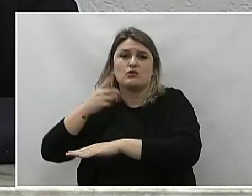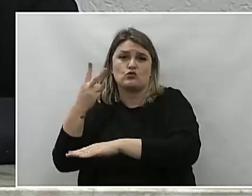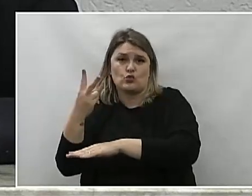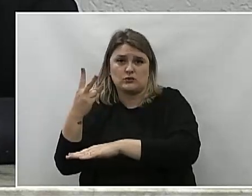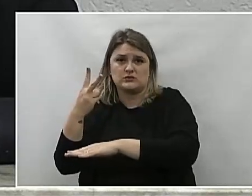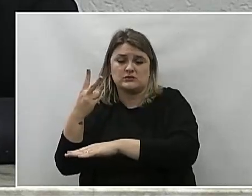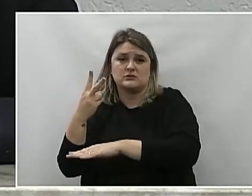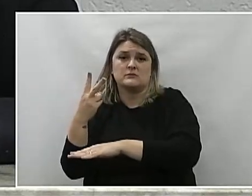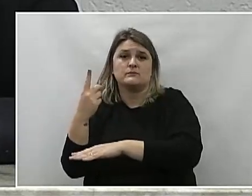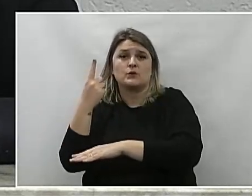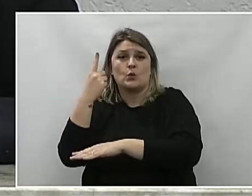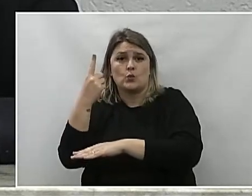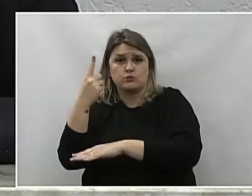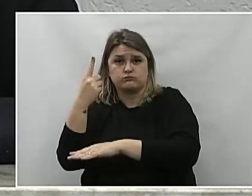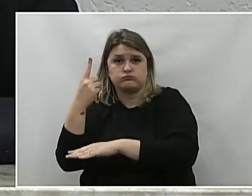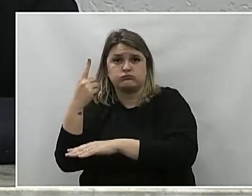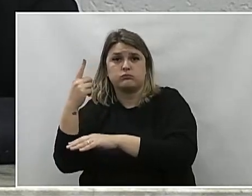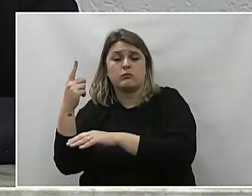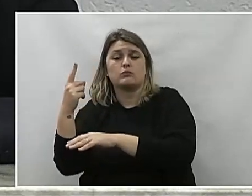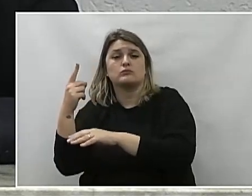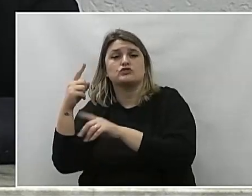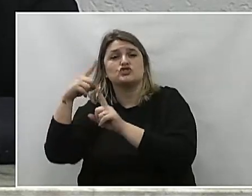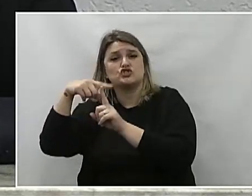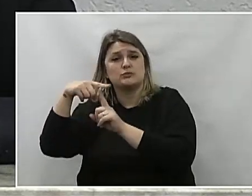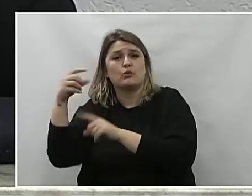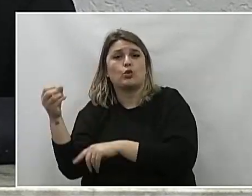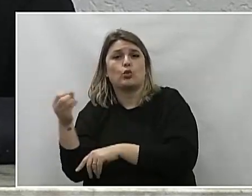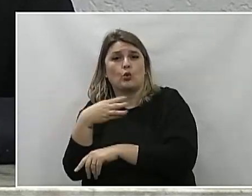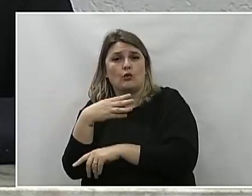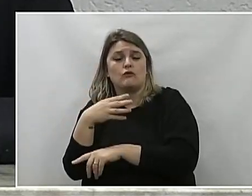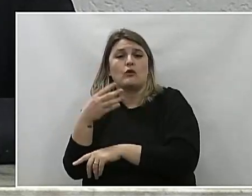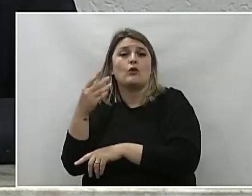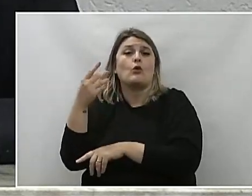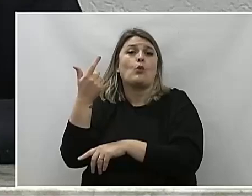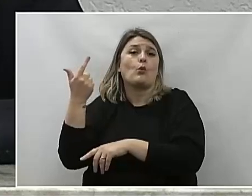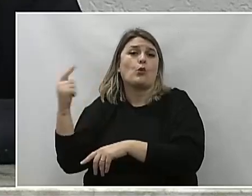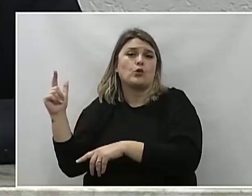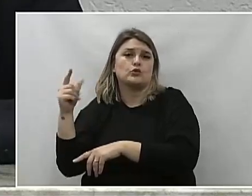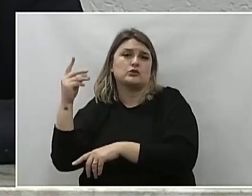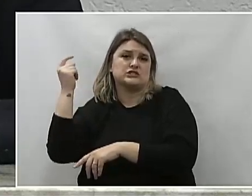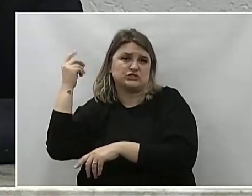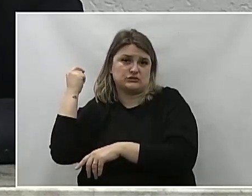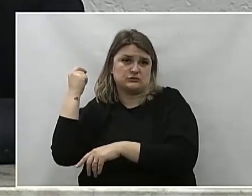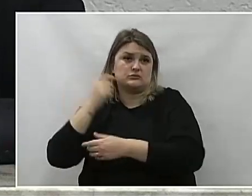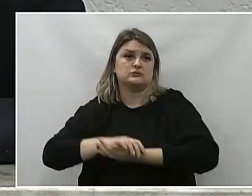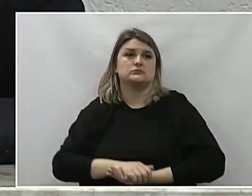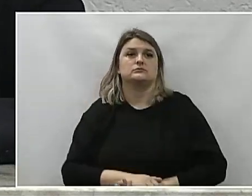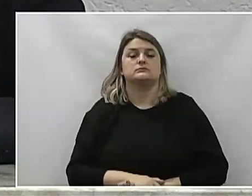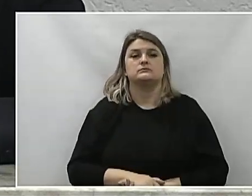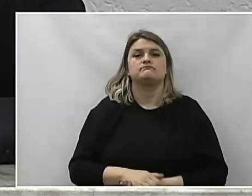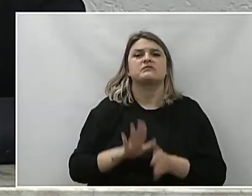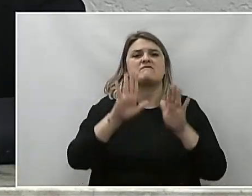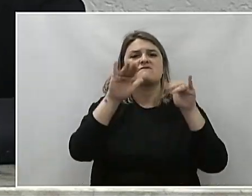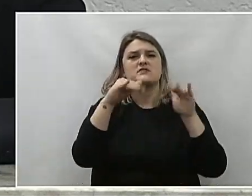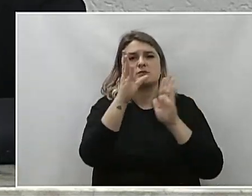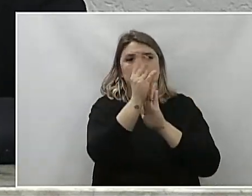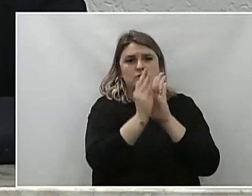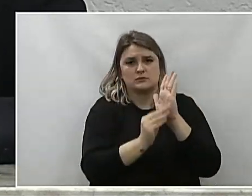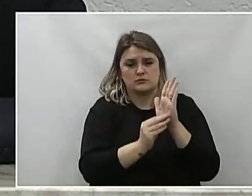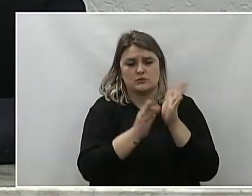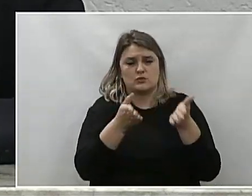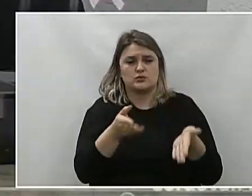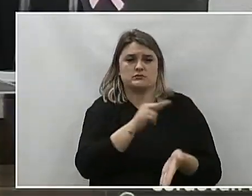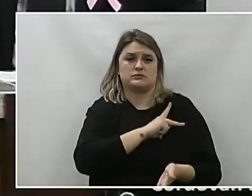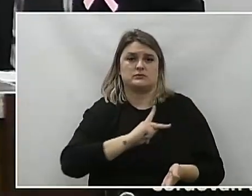sendo do modelo novo e outro do modelo antigo fim do expediente